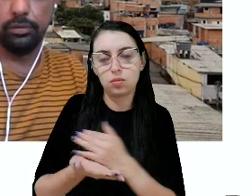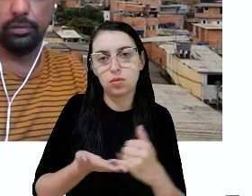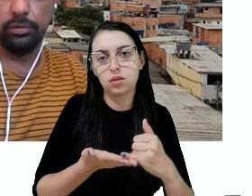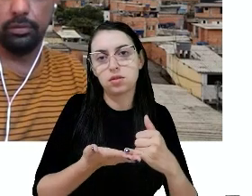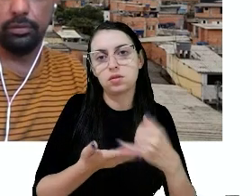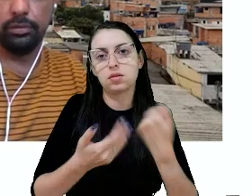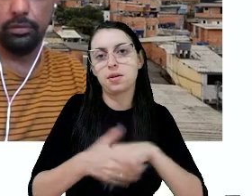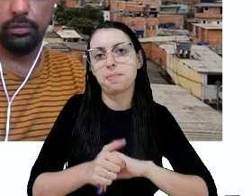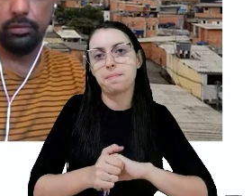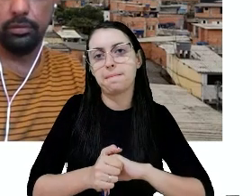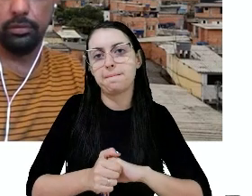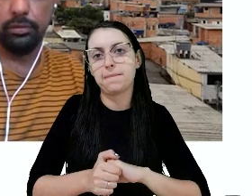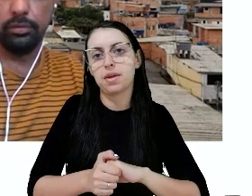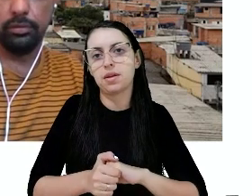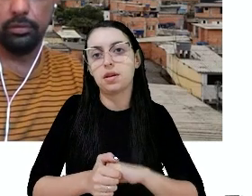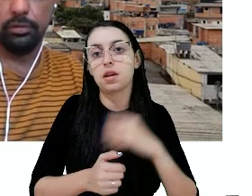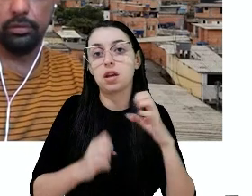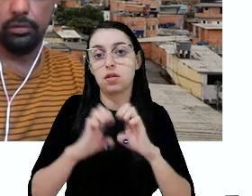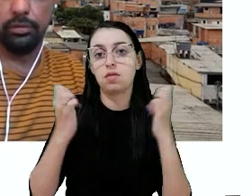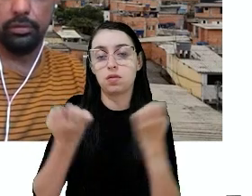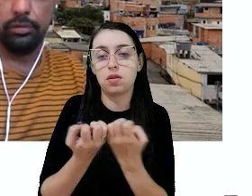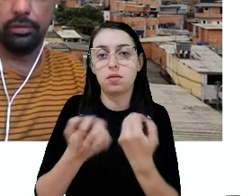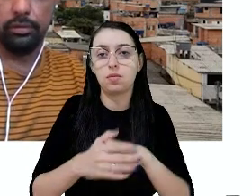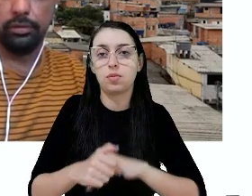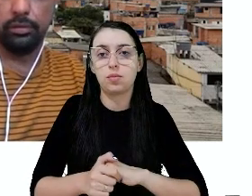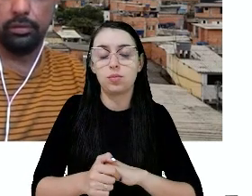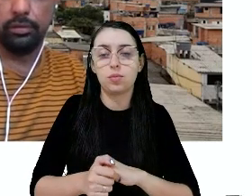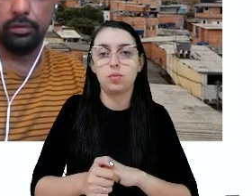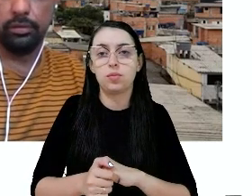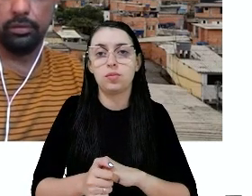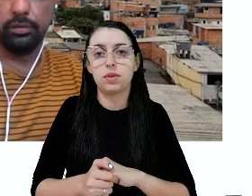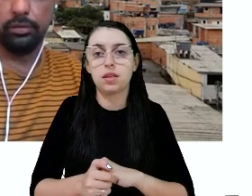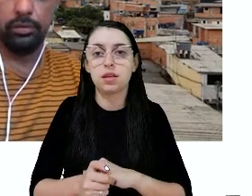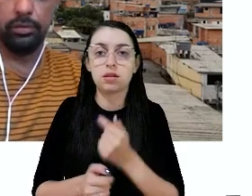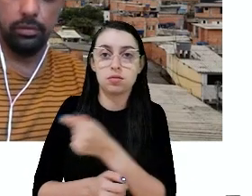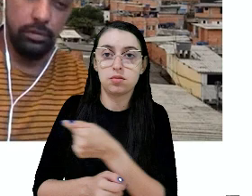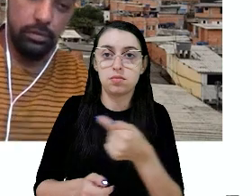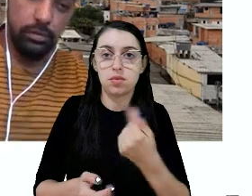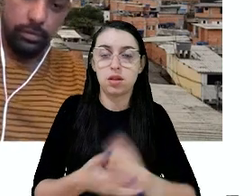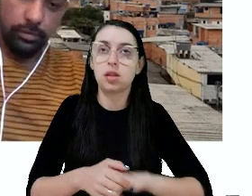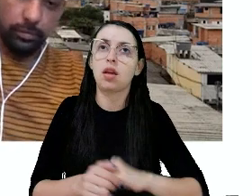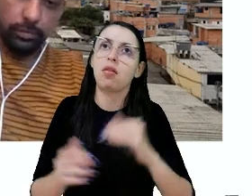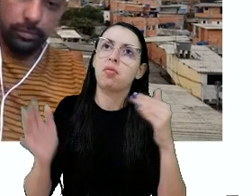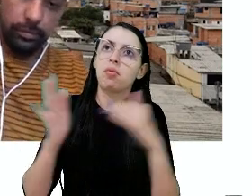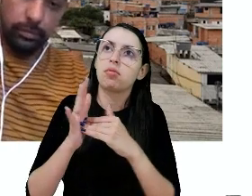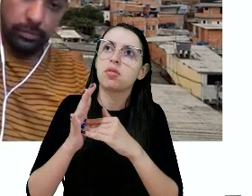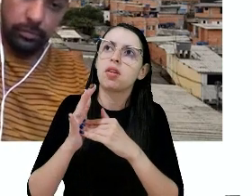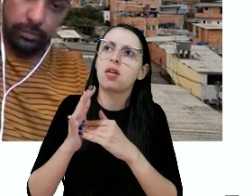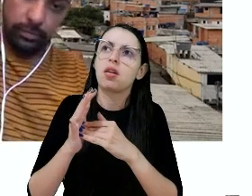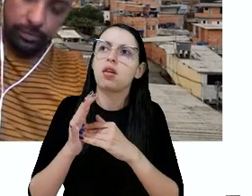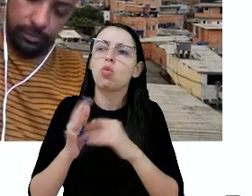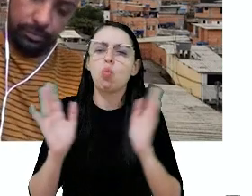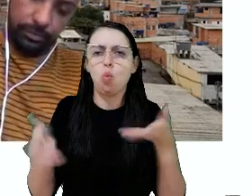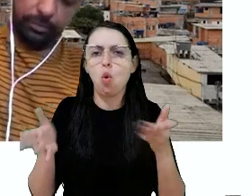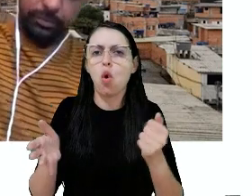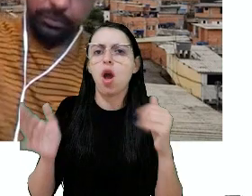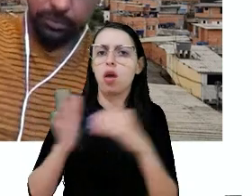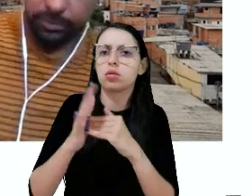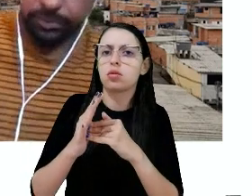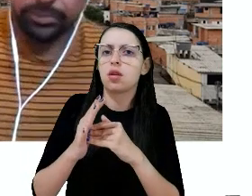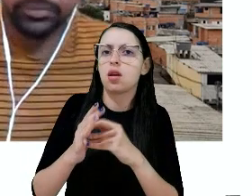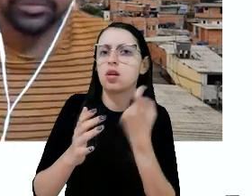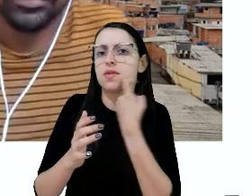iniciar este evento durante essa semana, né, de hoje até a sexta-feira. Nós